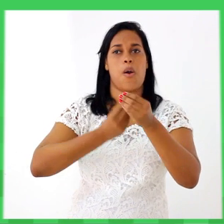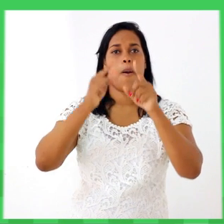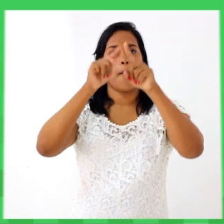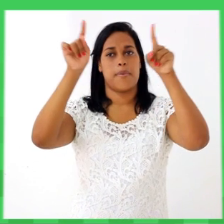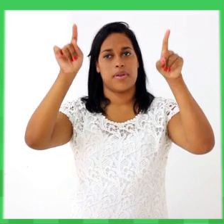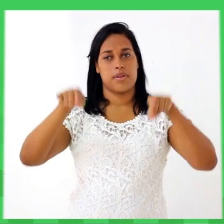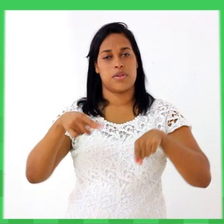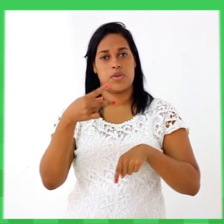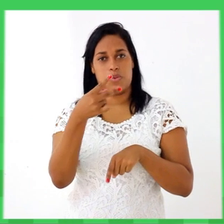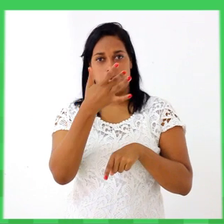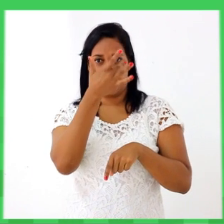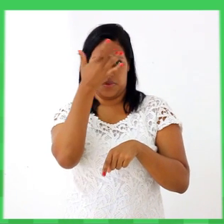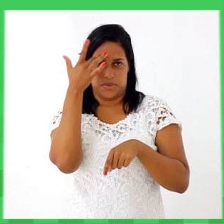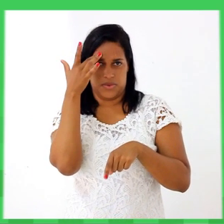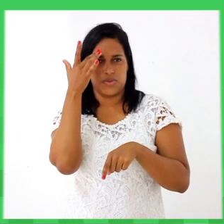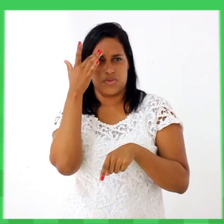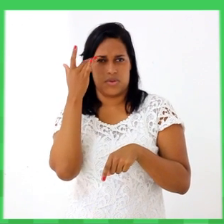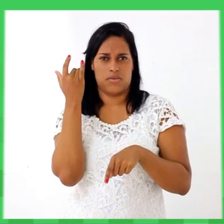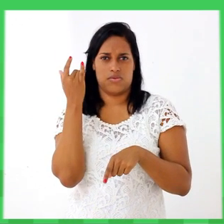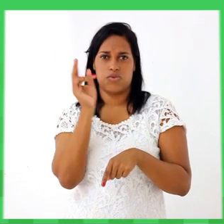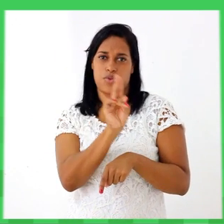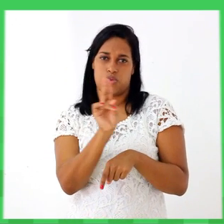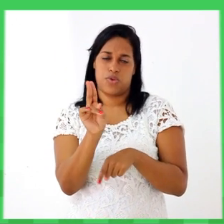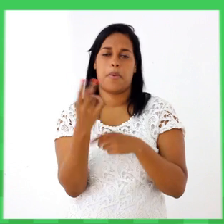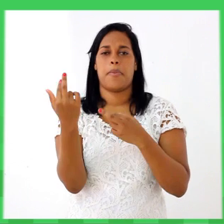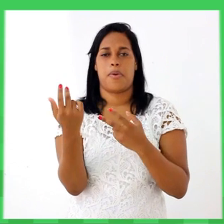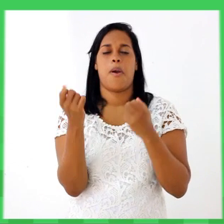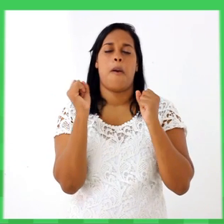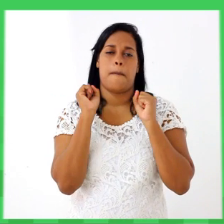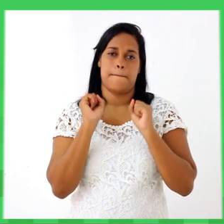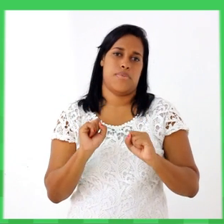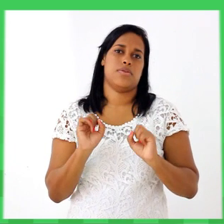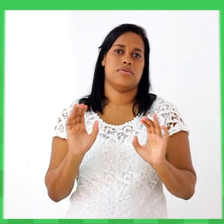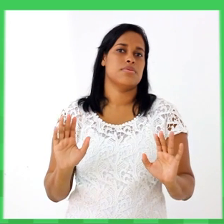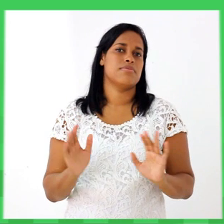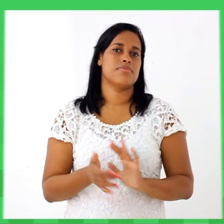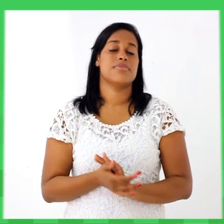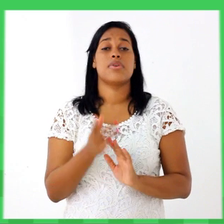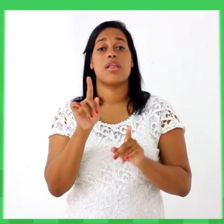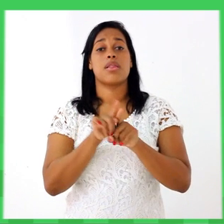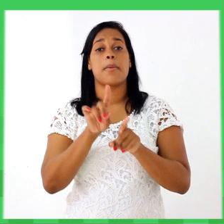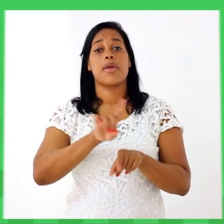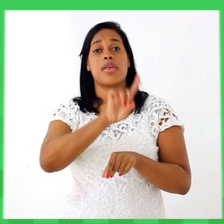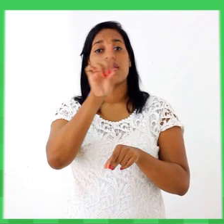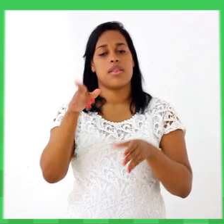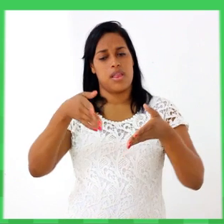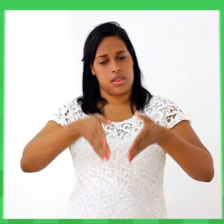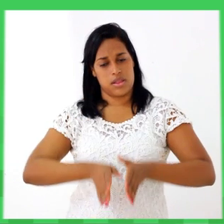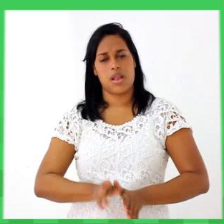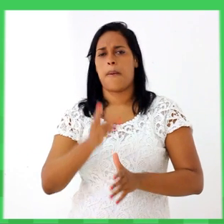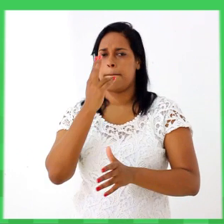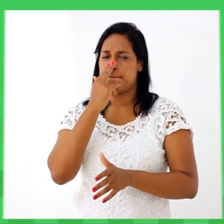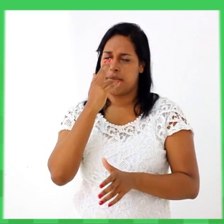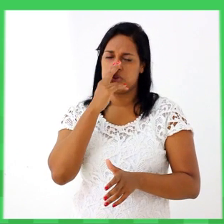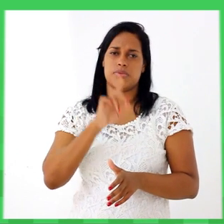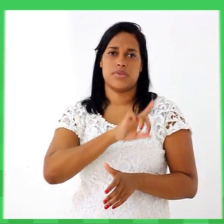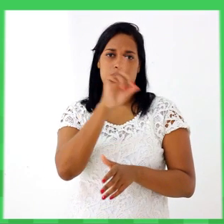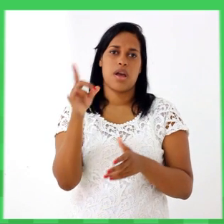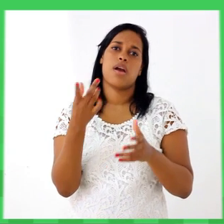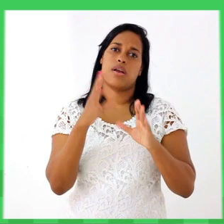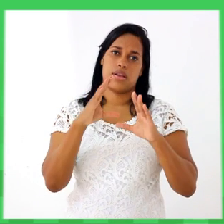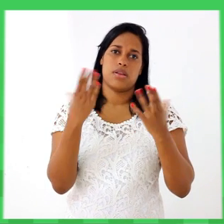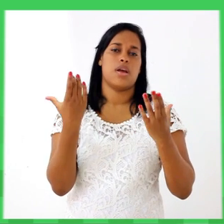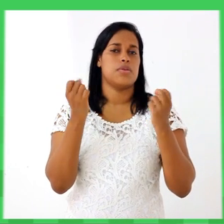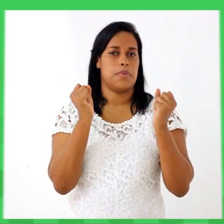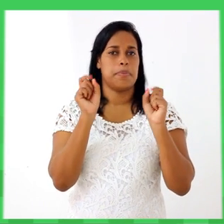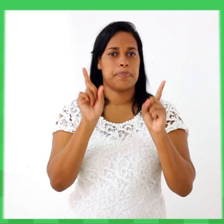pessoas com o mesmo nome? Posso. Então não pode ser um atributo-chave. Data de nascimento. Posso ter 2 pessoas com a mesma data de nascimento? Sim. Então não